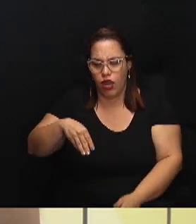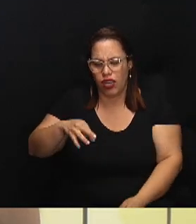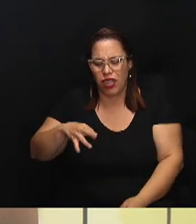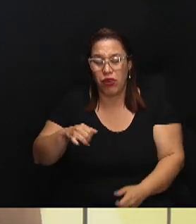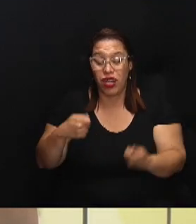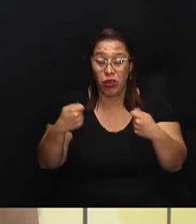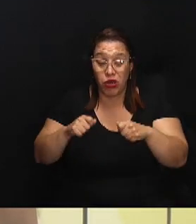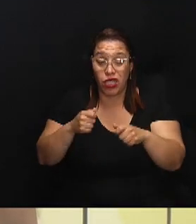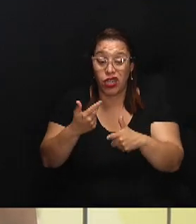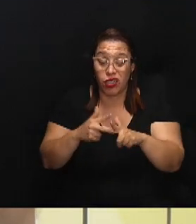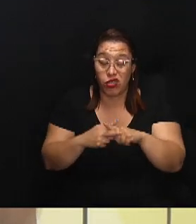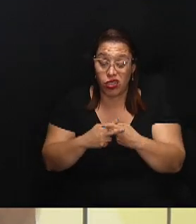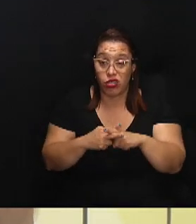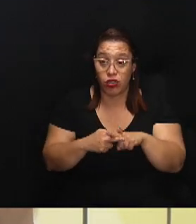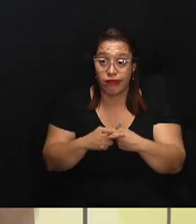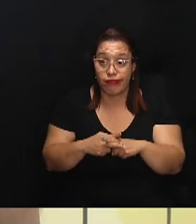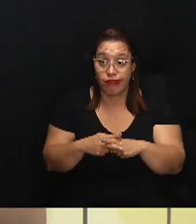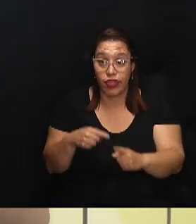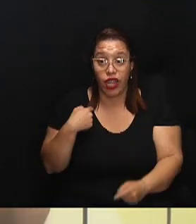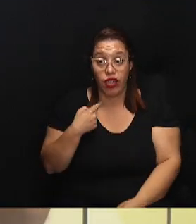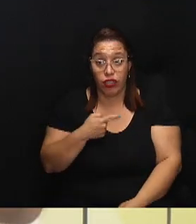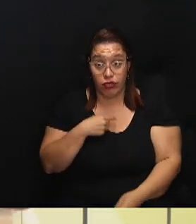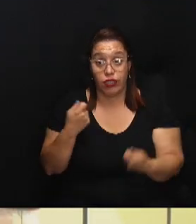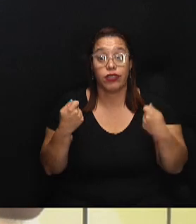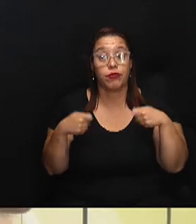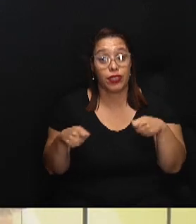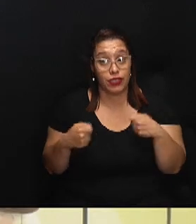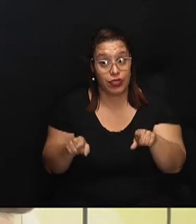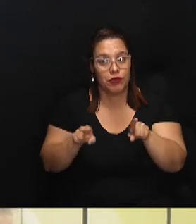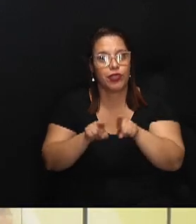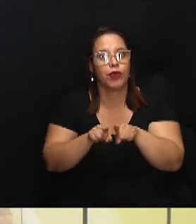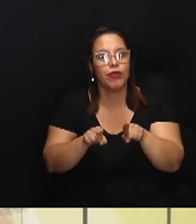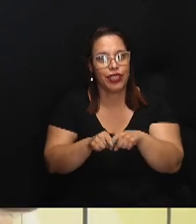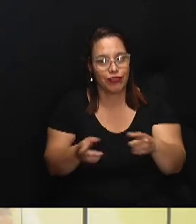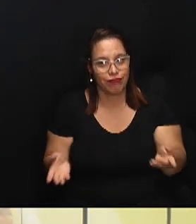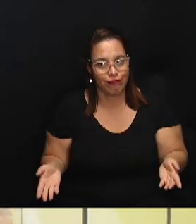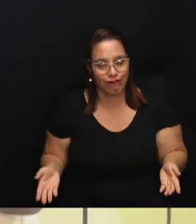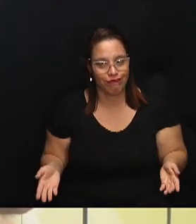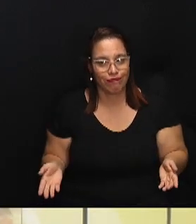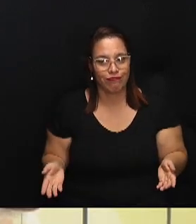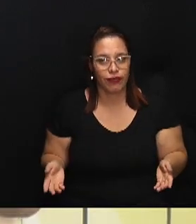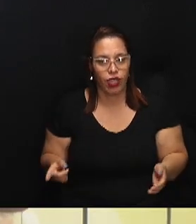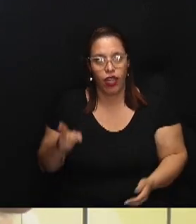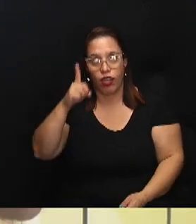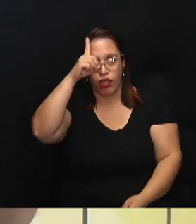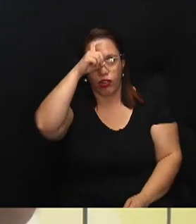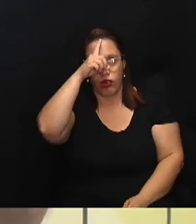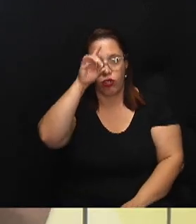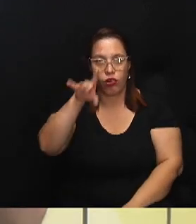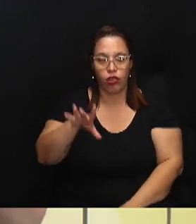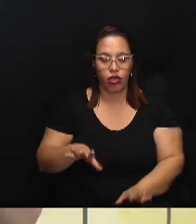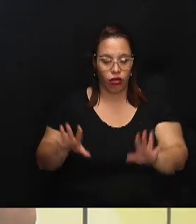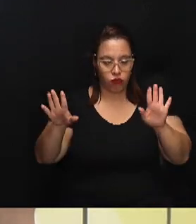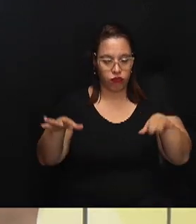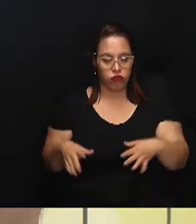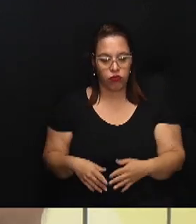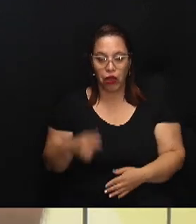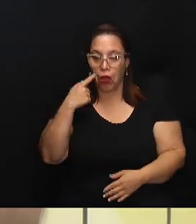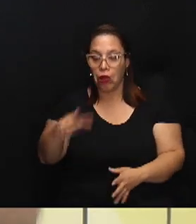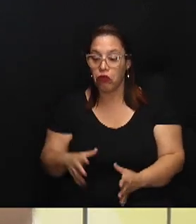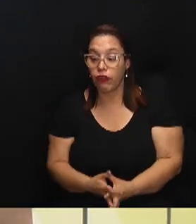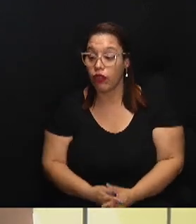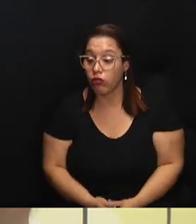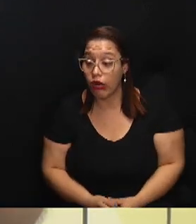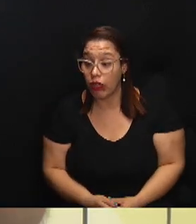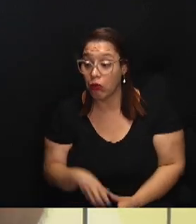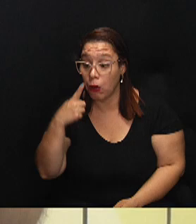Precisa de recompor em alguns momentos, né? Então a gente também precisa. Então, se ela estiver nessa pegada, né? Só vai no hospital, fica lá, não sai, fica vendo as enfermeiras, ela vai chegar uma